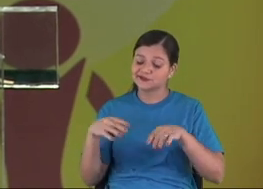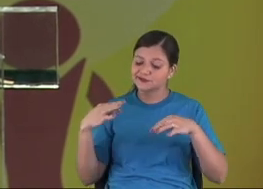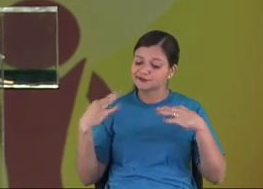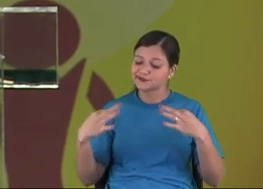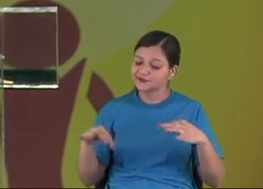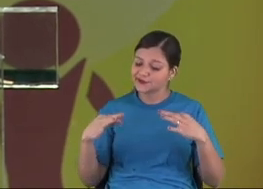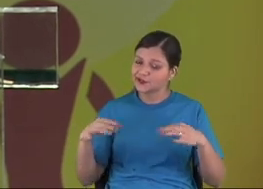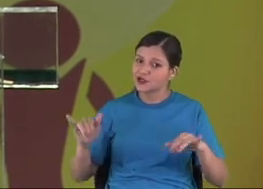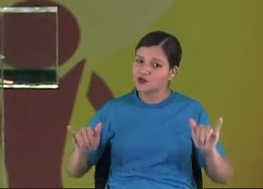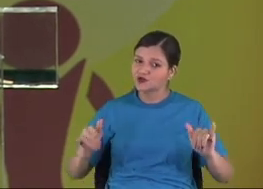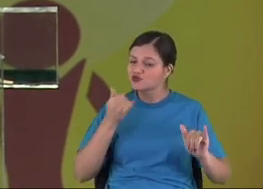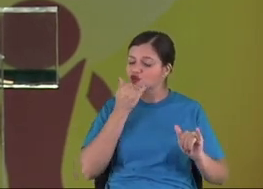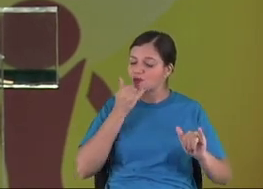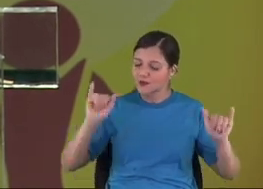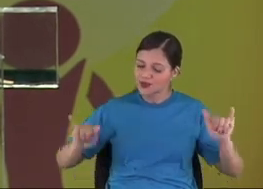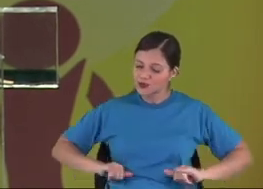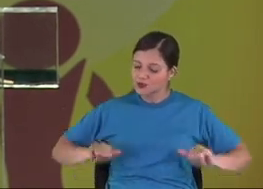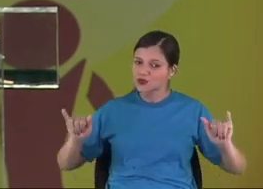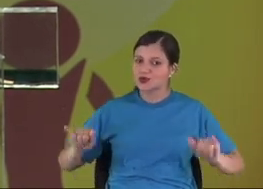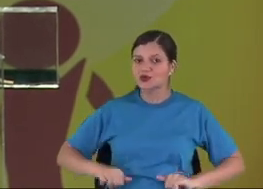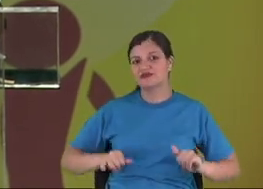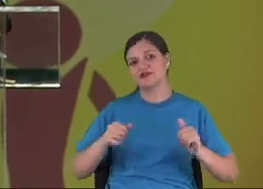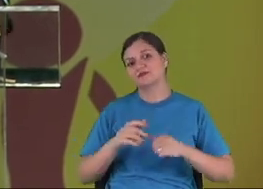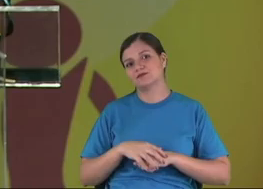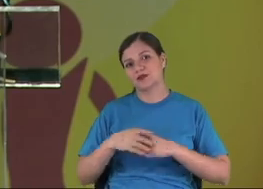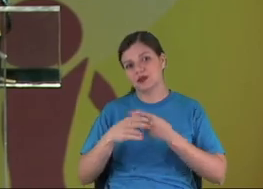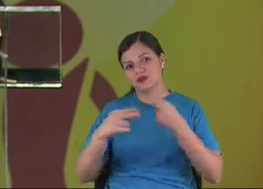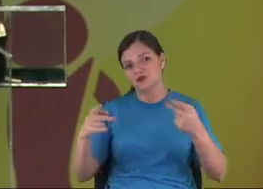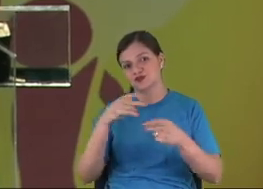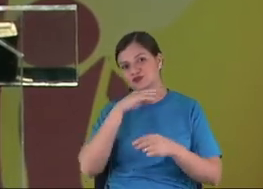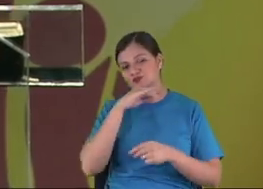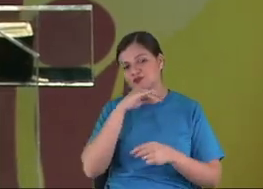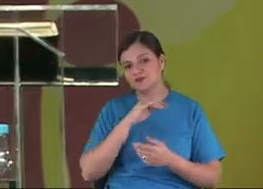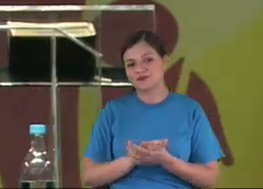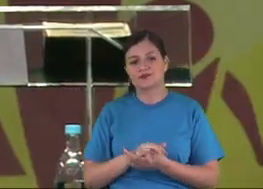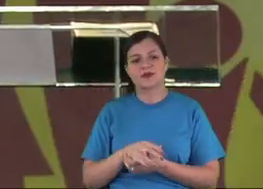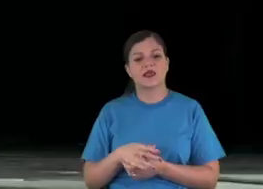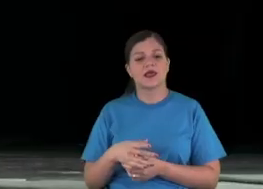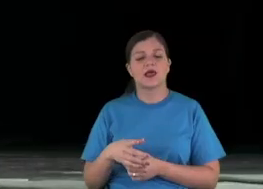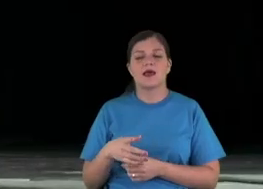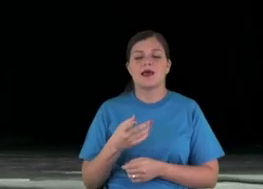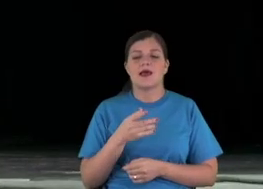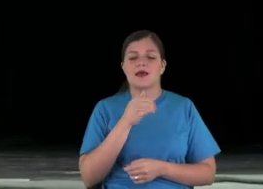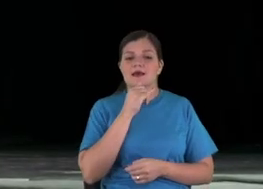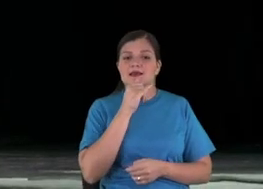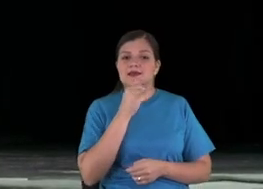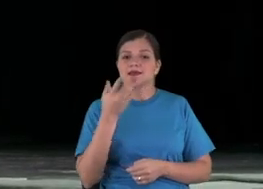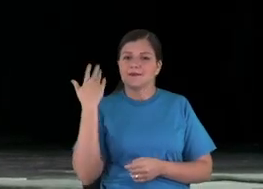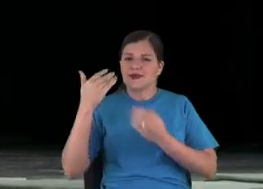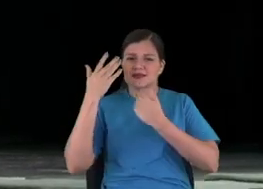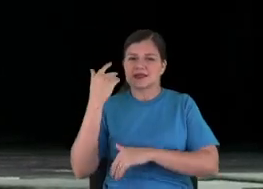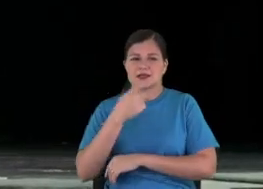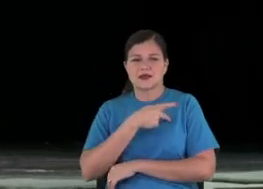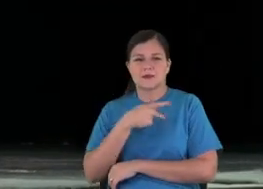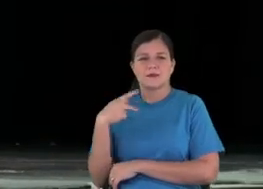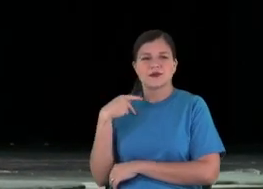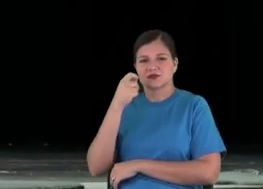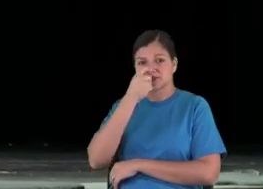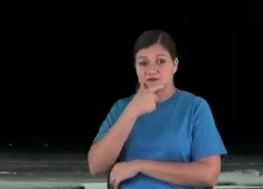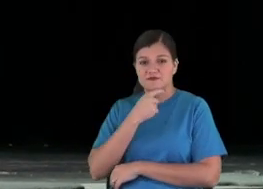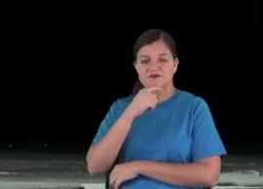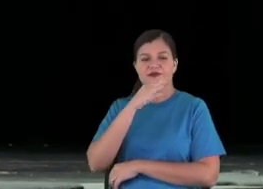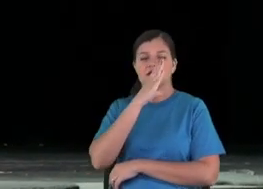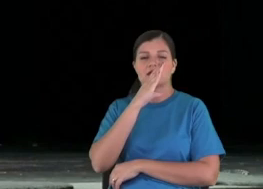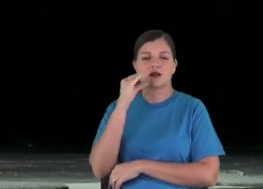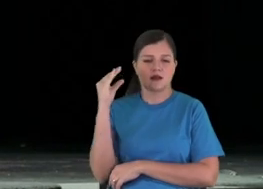Eu me lembro, quando era criança, nosso vizinho eram muito ricos e eles tinham um parquinho, era muito bom,